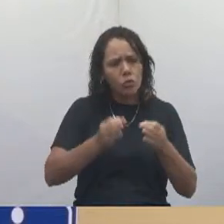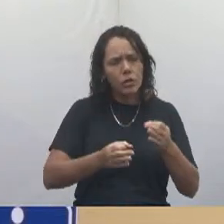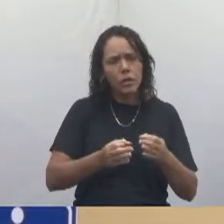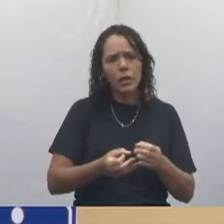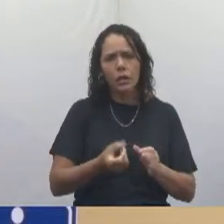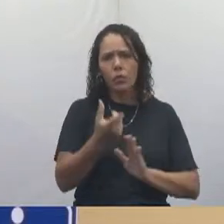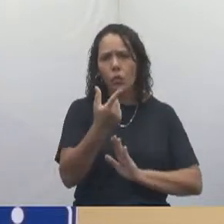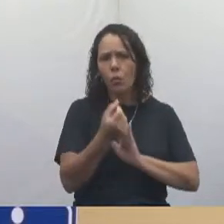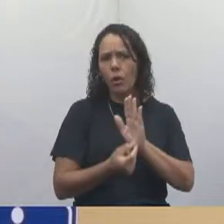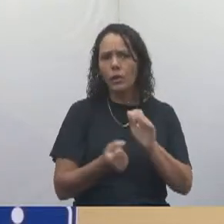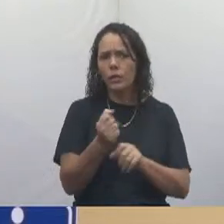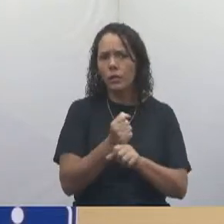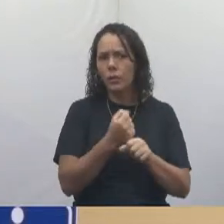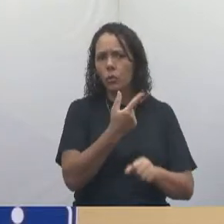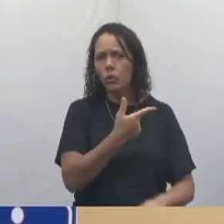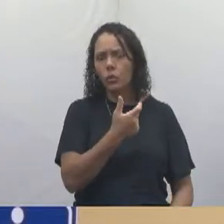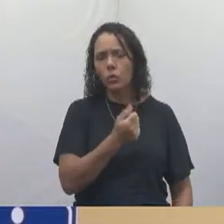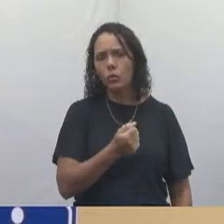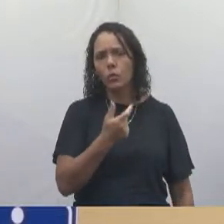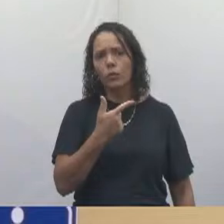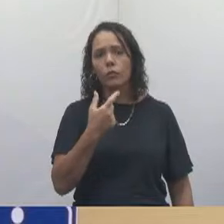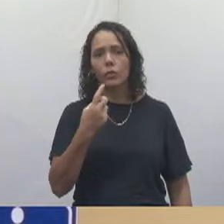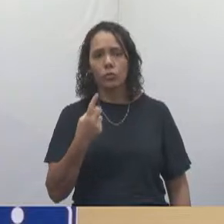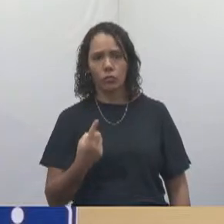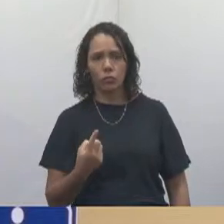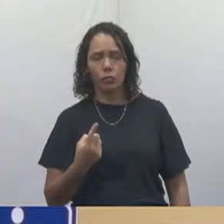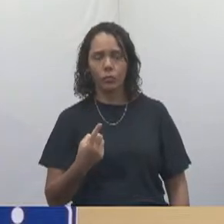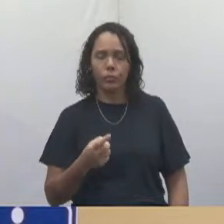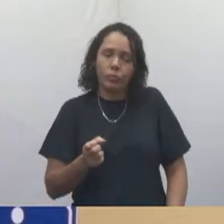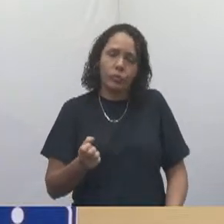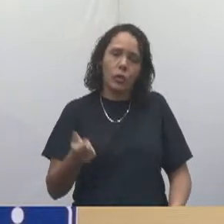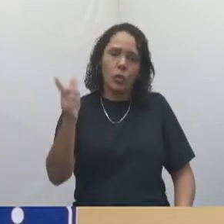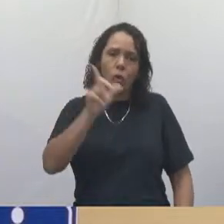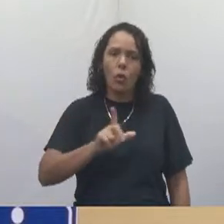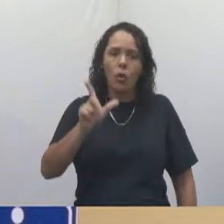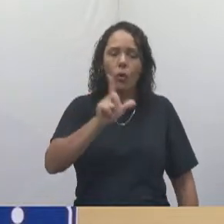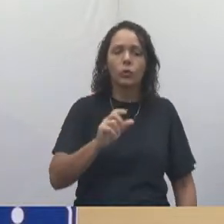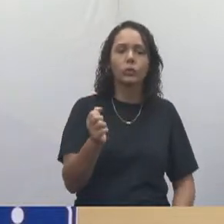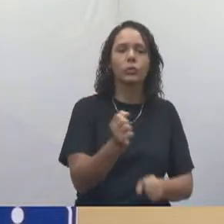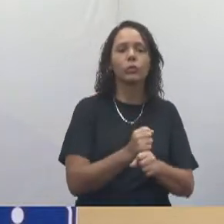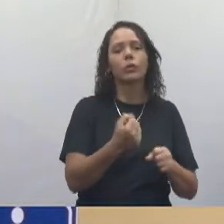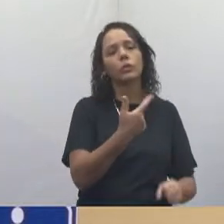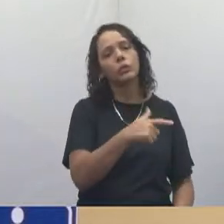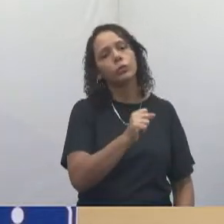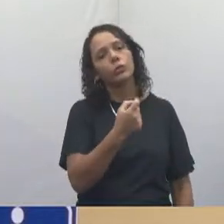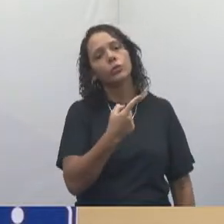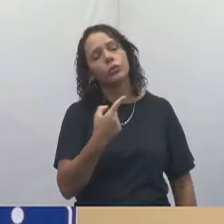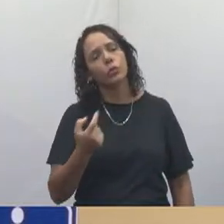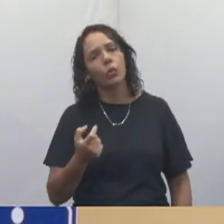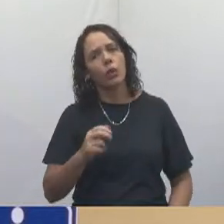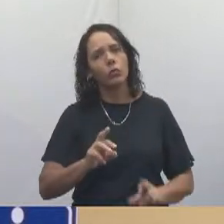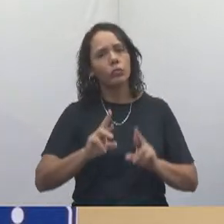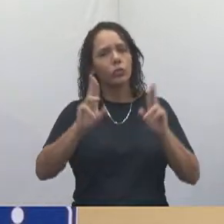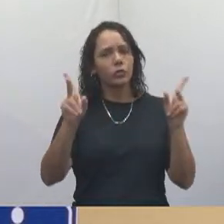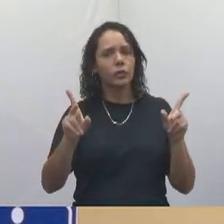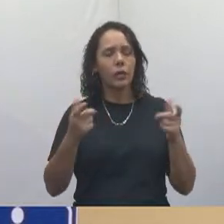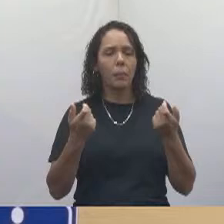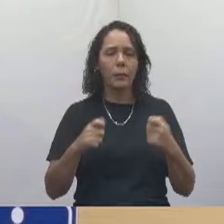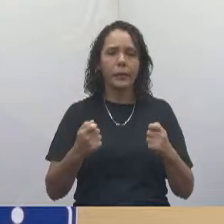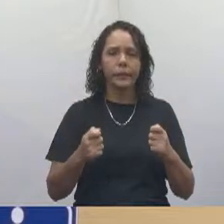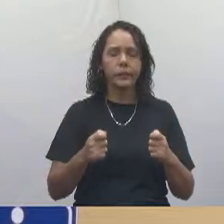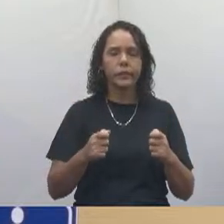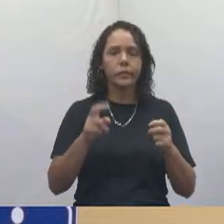ano de 2021, que foi um ano atípico, nós temos que colocar sim